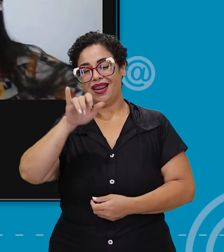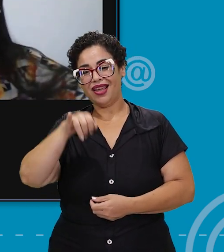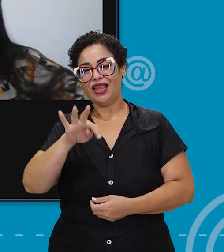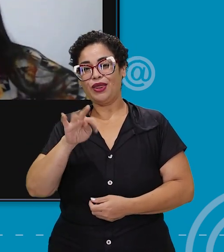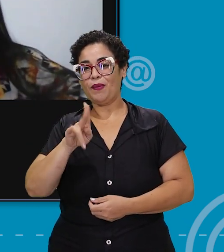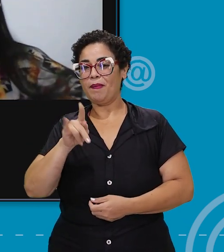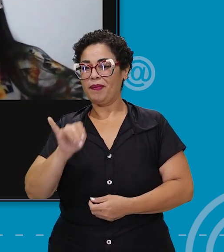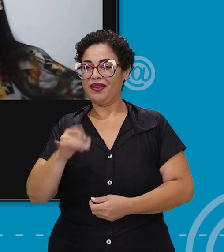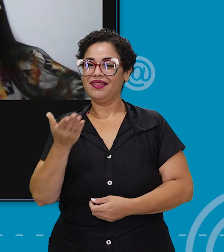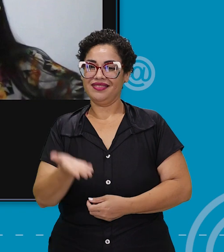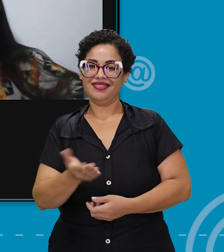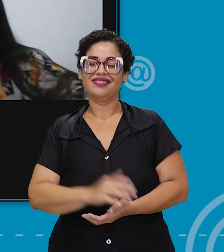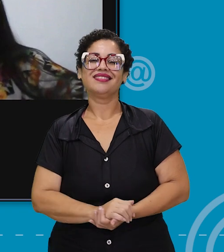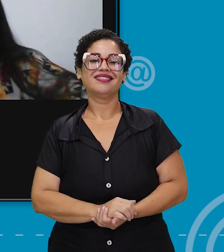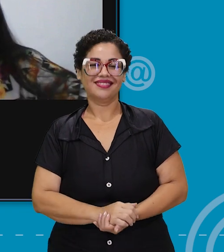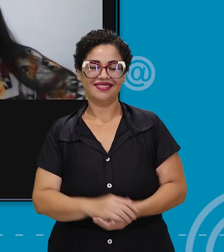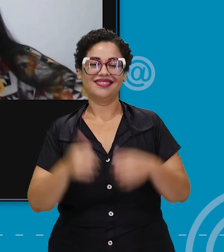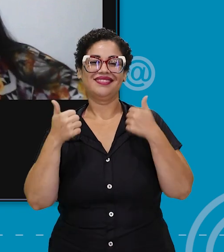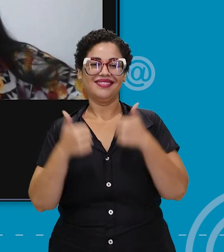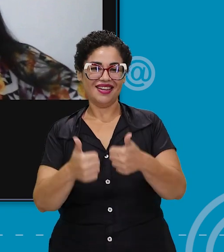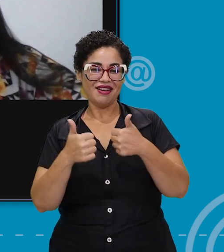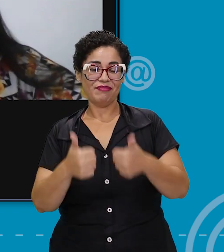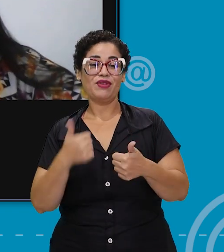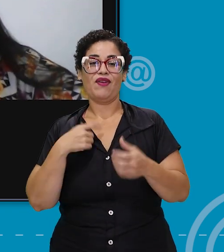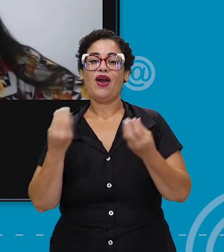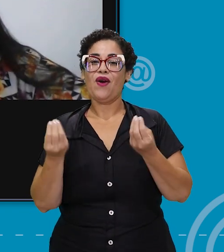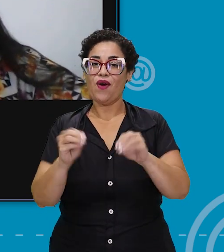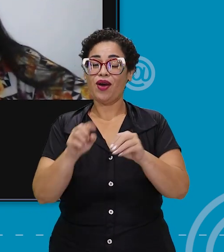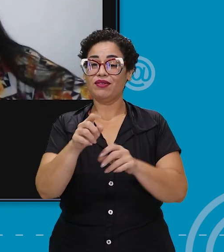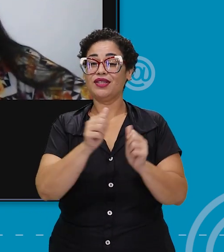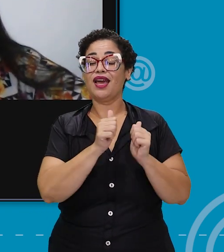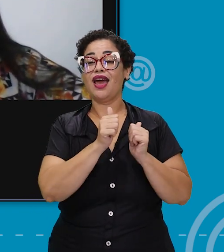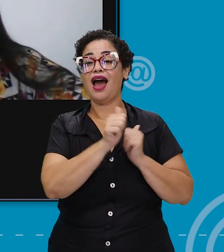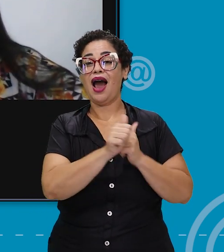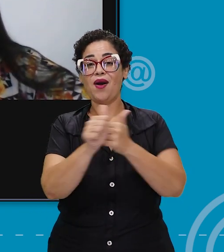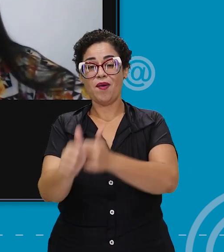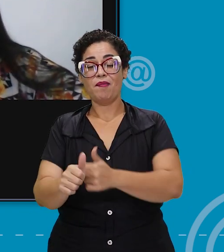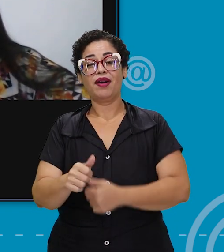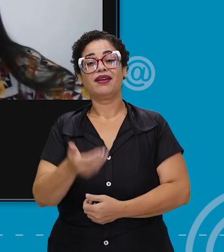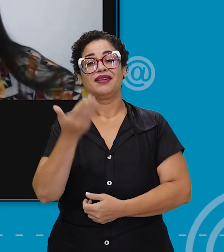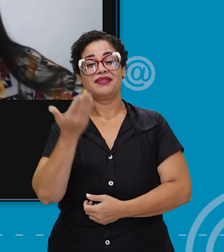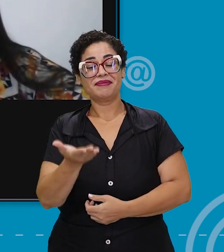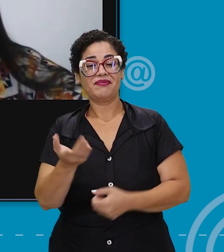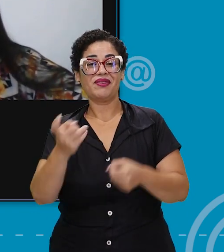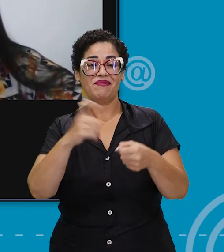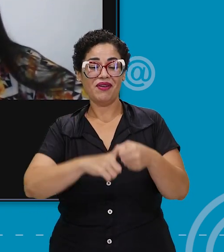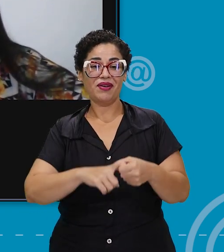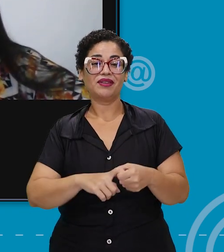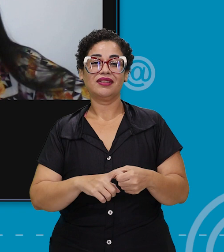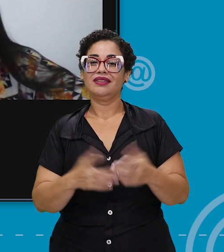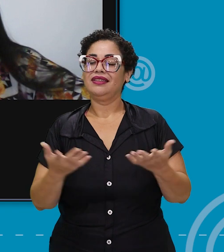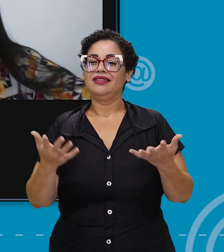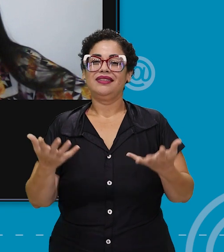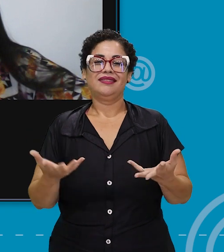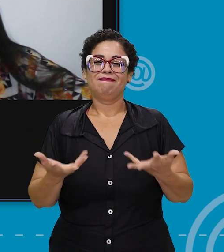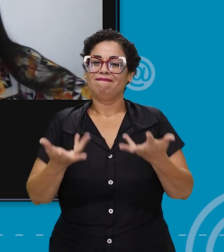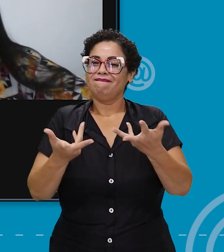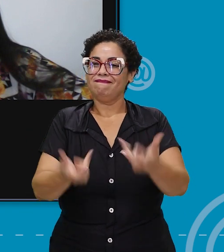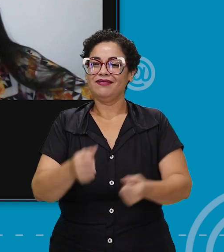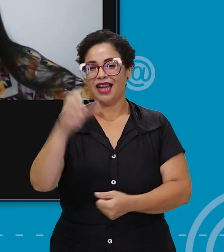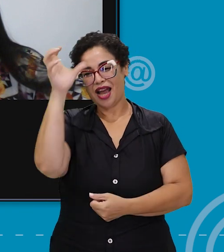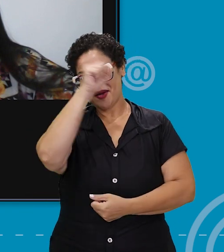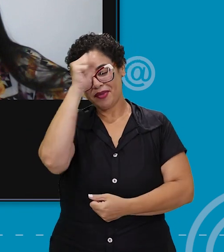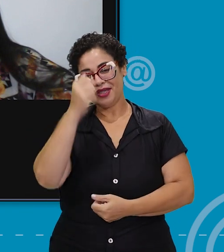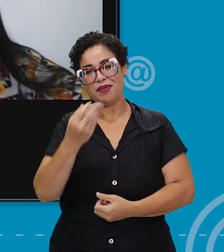Evelyn Tupi, o meu Tá Instagram. bom. A gente vai colocar para que você possa acompanhar. Malu, é com você e, cara,